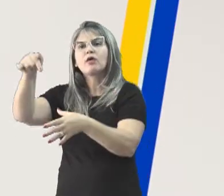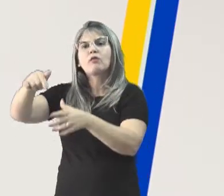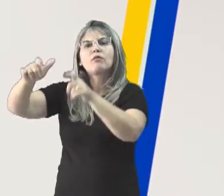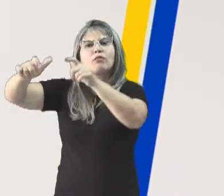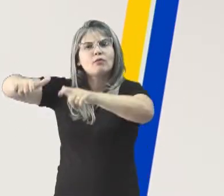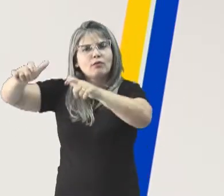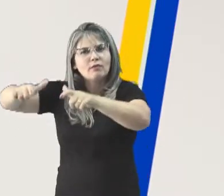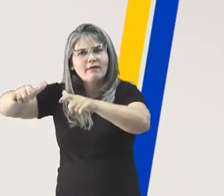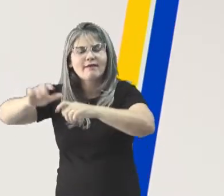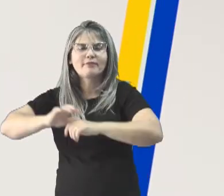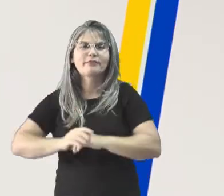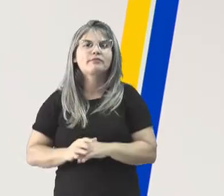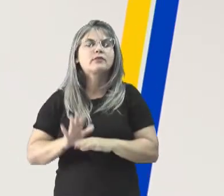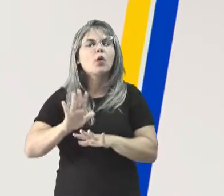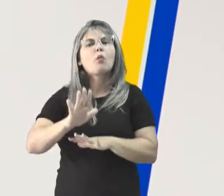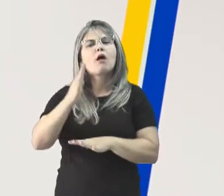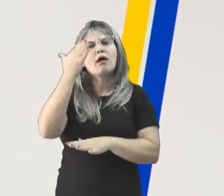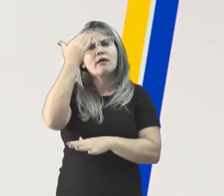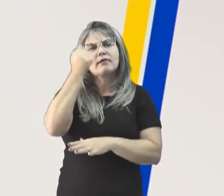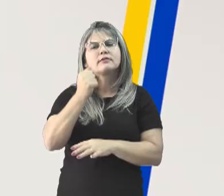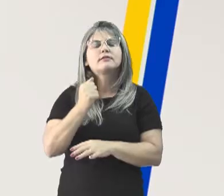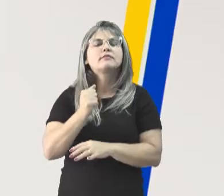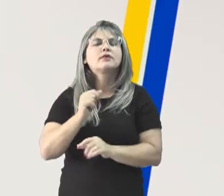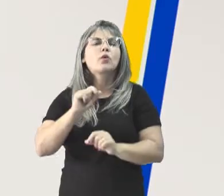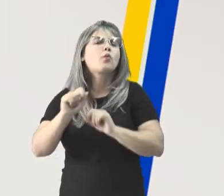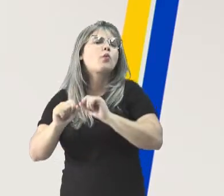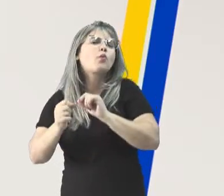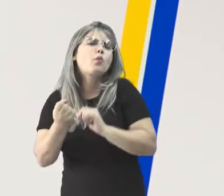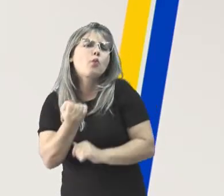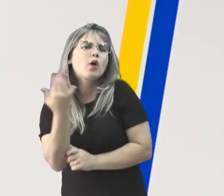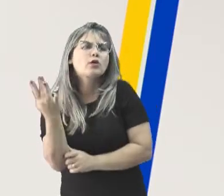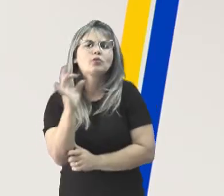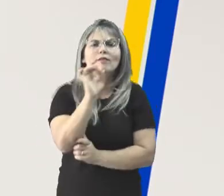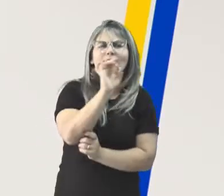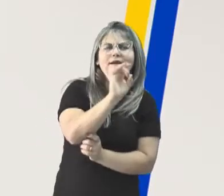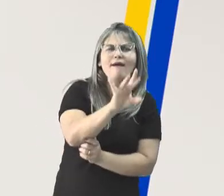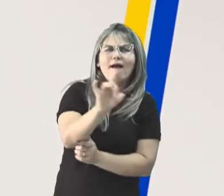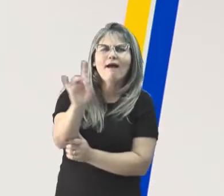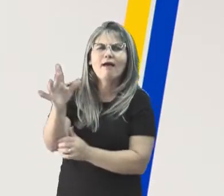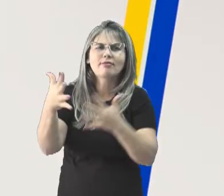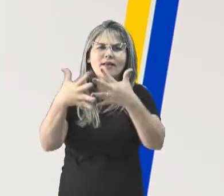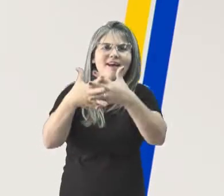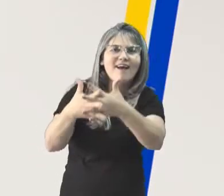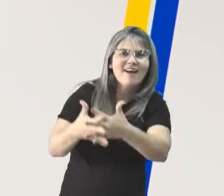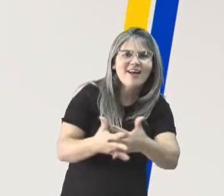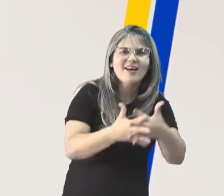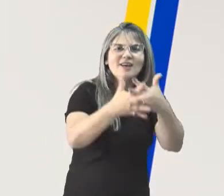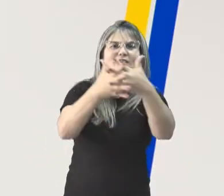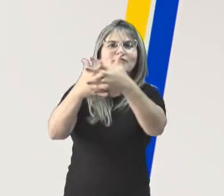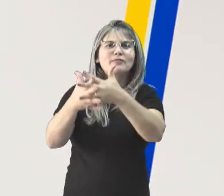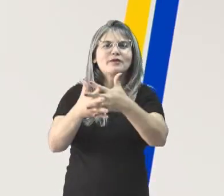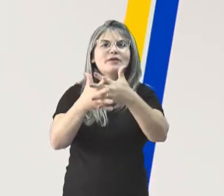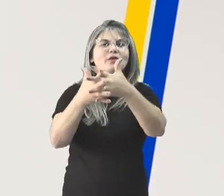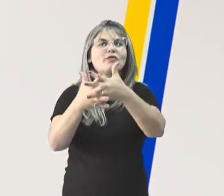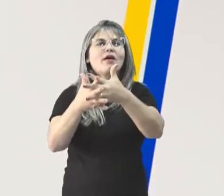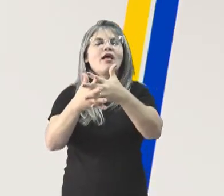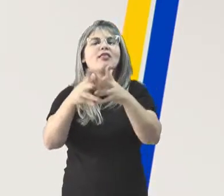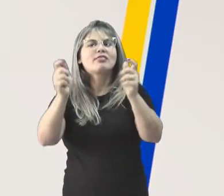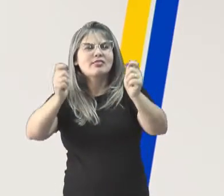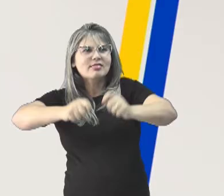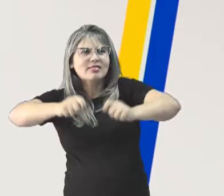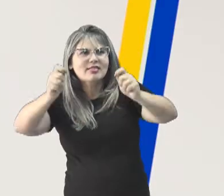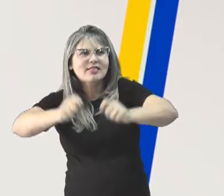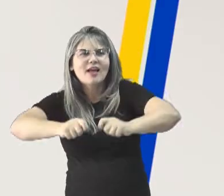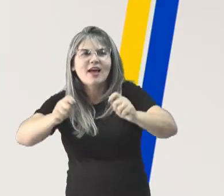A, 24.000, letra B, 2.400, letra C, 240